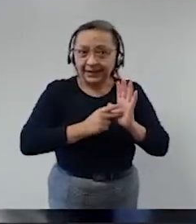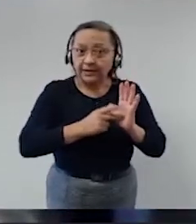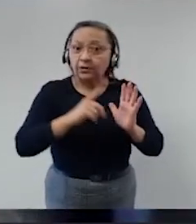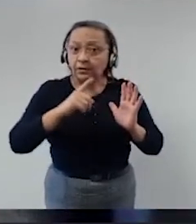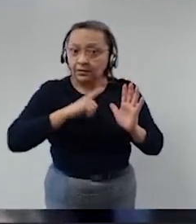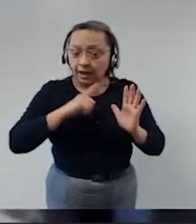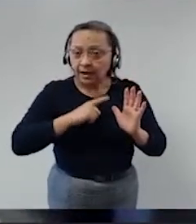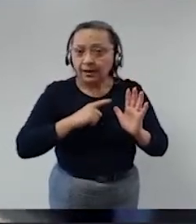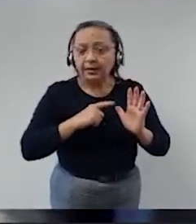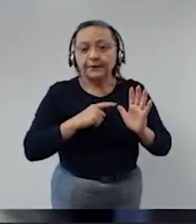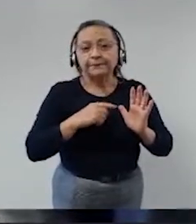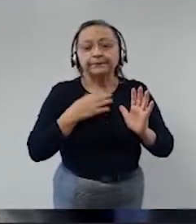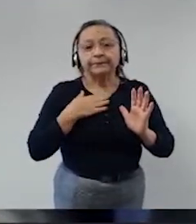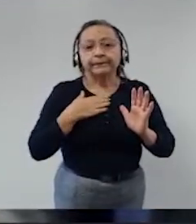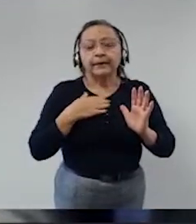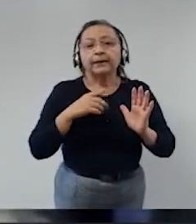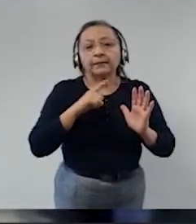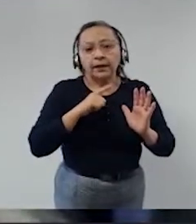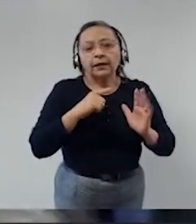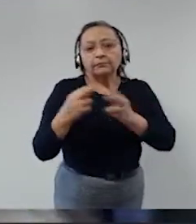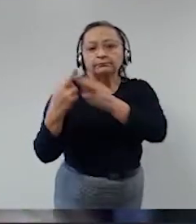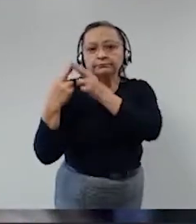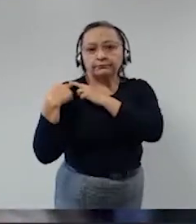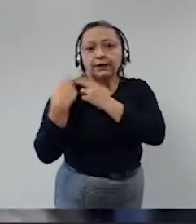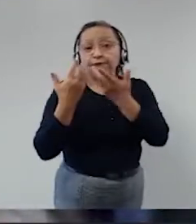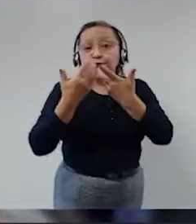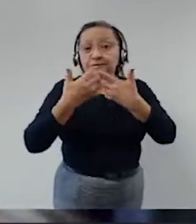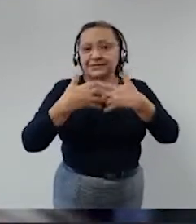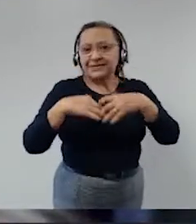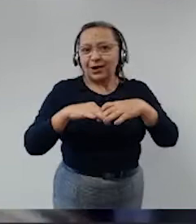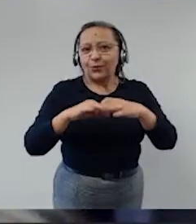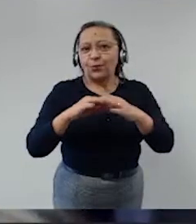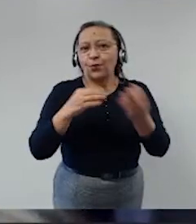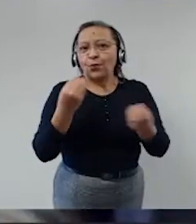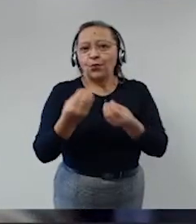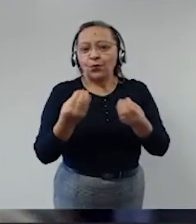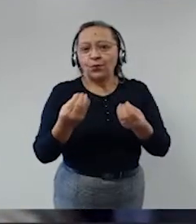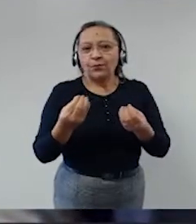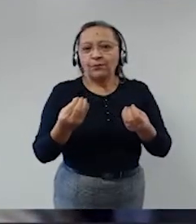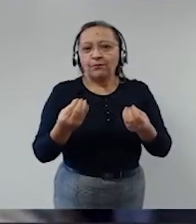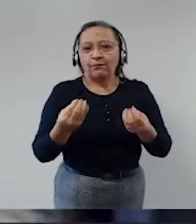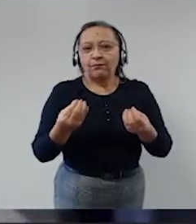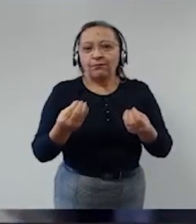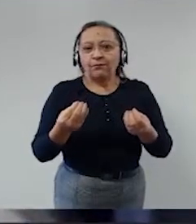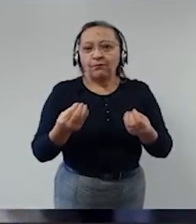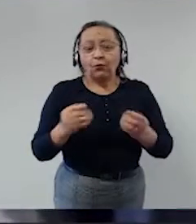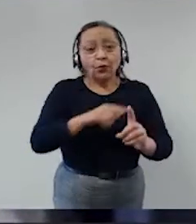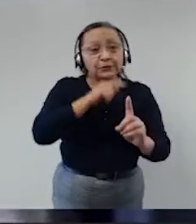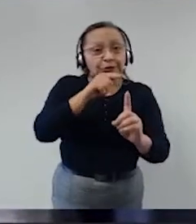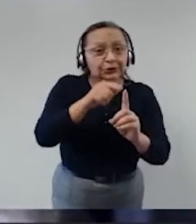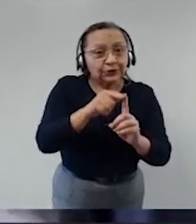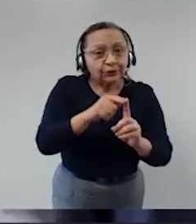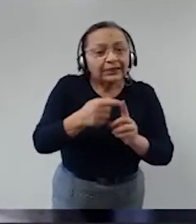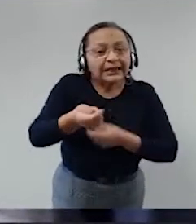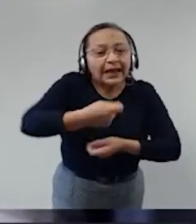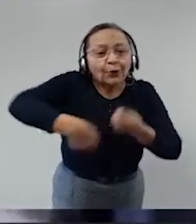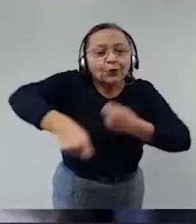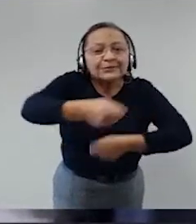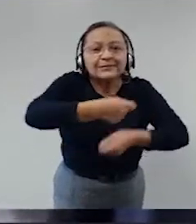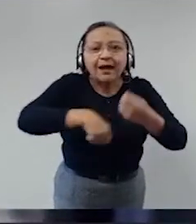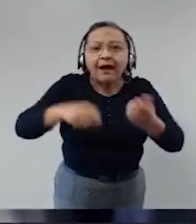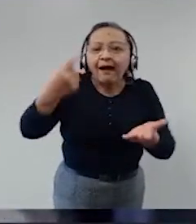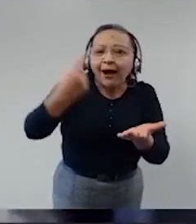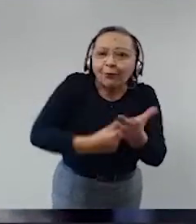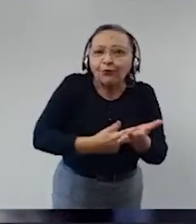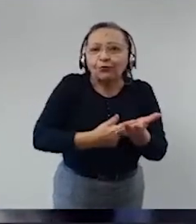função, como a gente já havia aqui comentado, dentro dessa ideia da função negocial, a